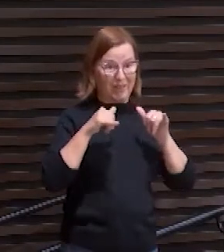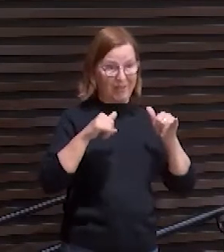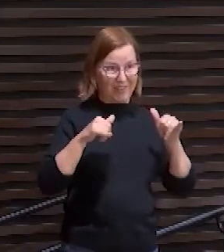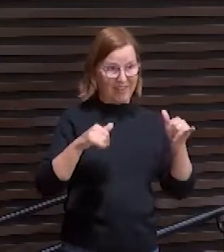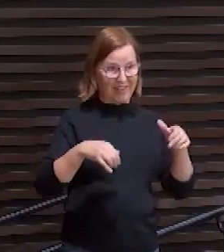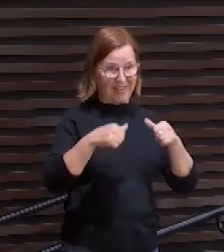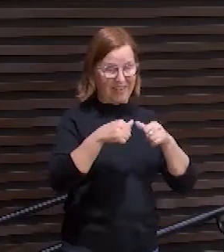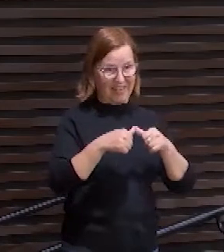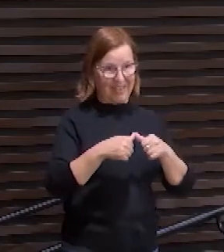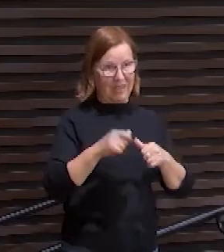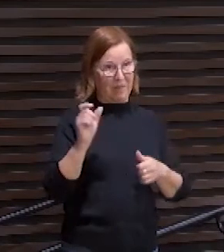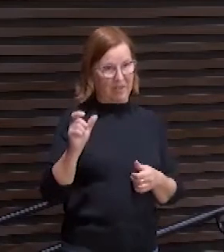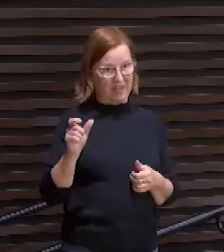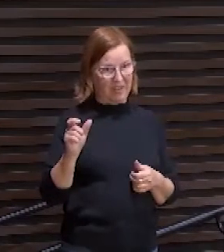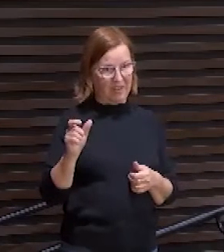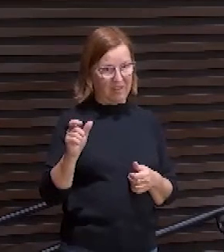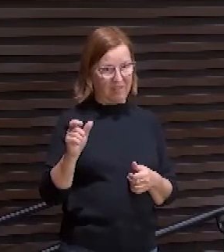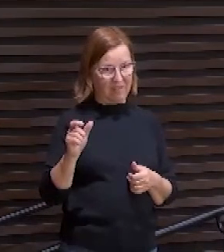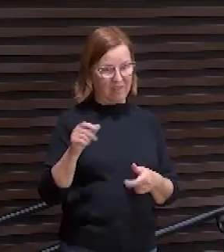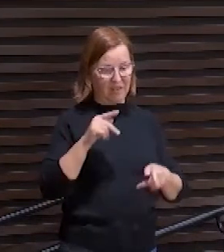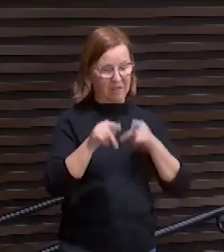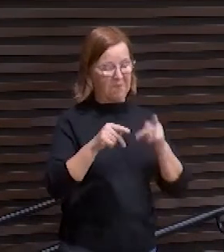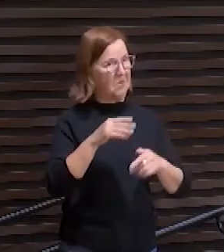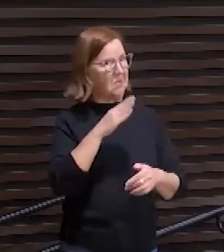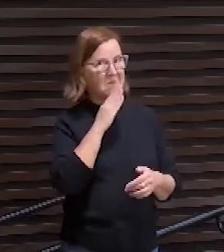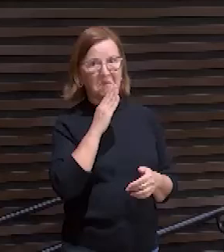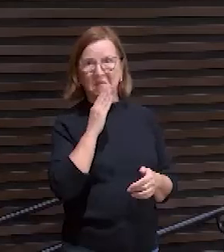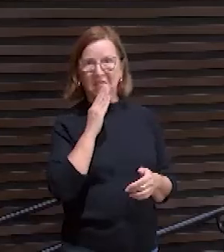algo bem longe disso aqui.